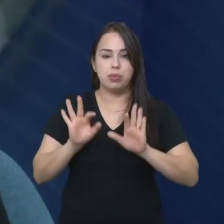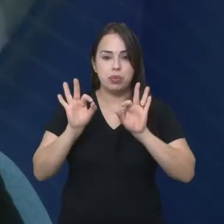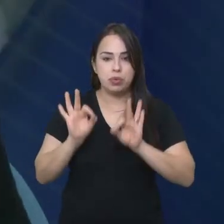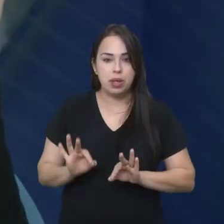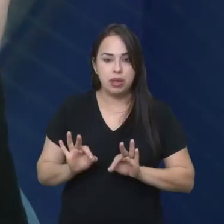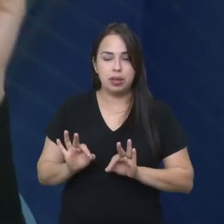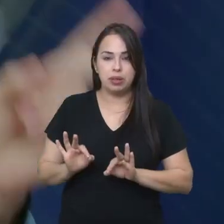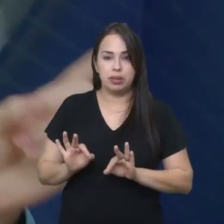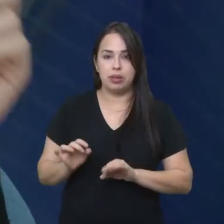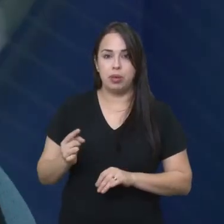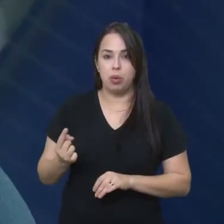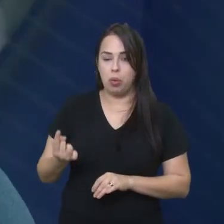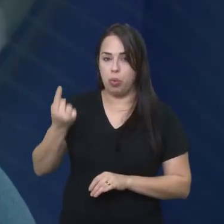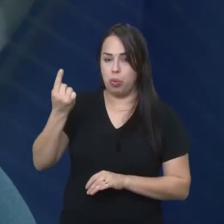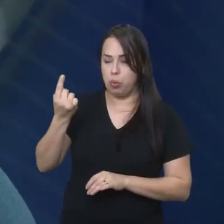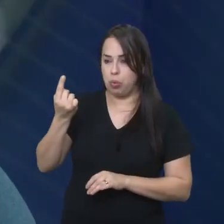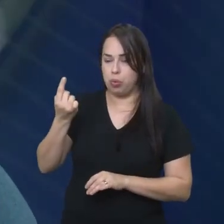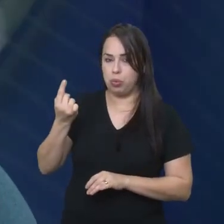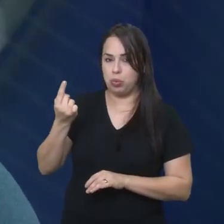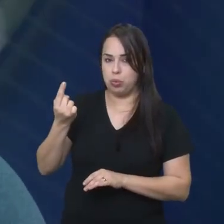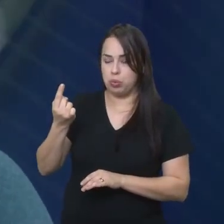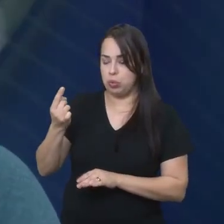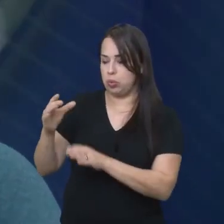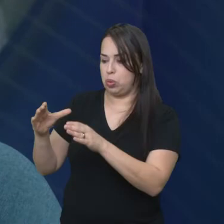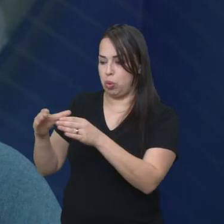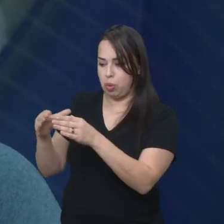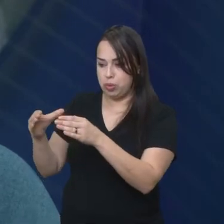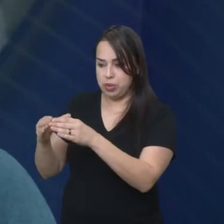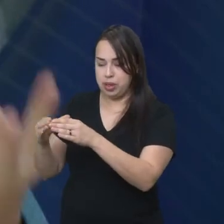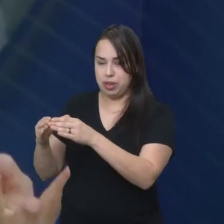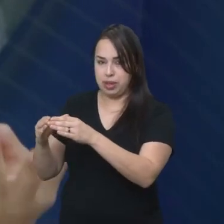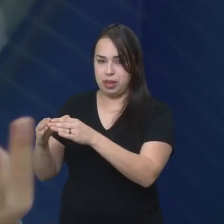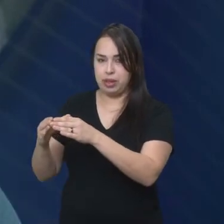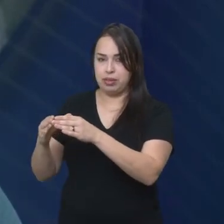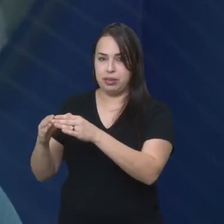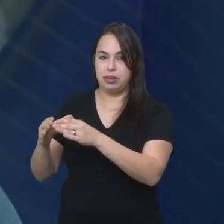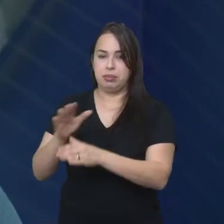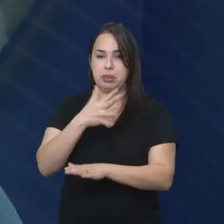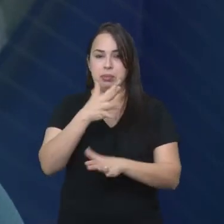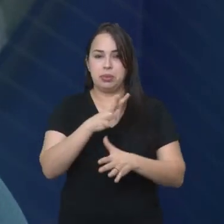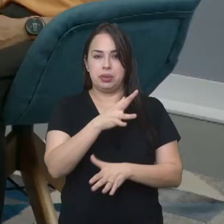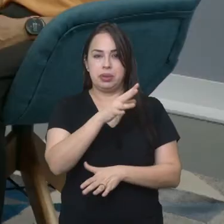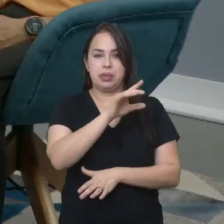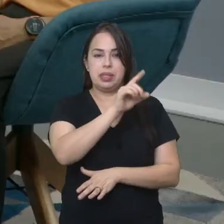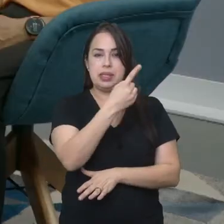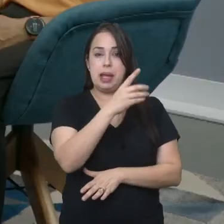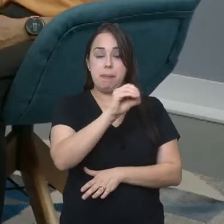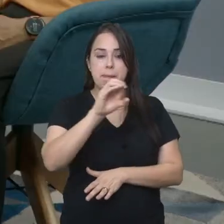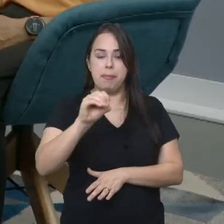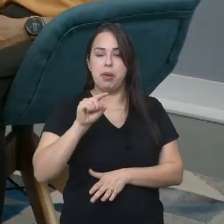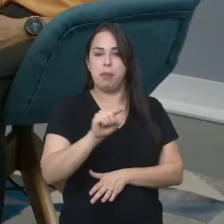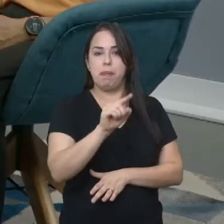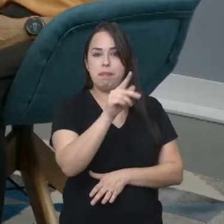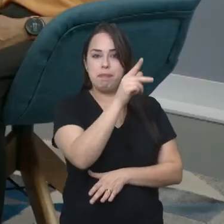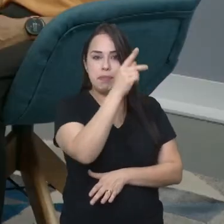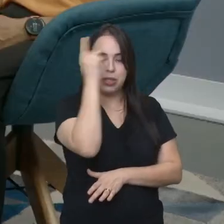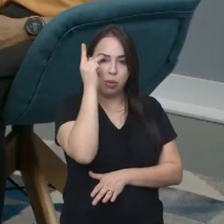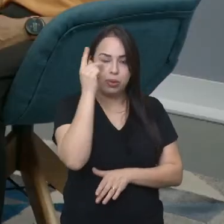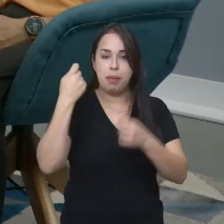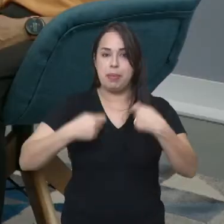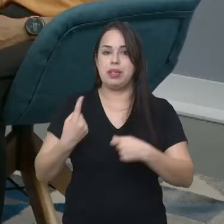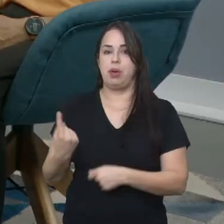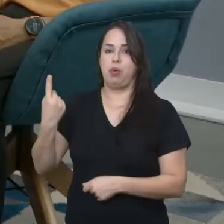seriam um conselho tutelar a cada 100 mil habitantes. Hoje nós temos 3, o conselho tutelar é da região central, sul